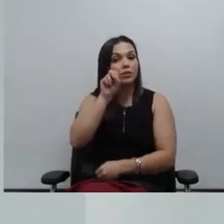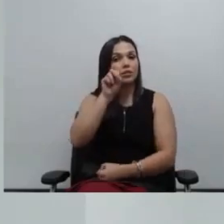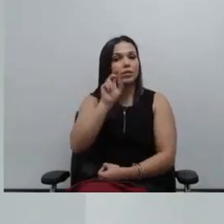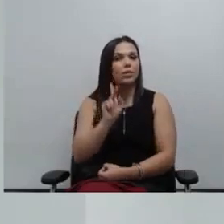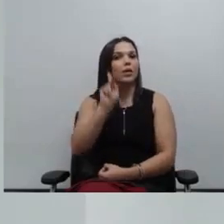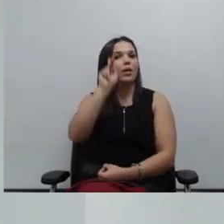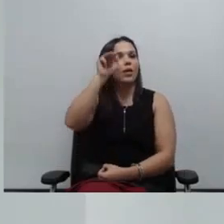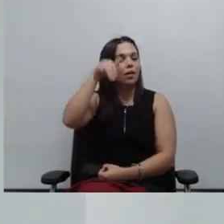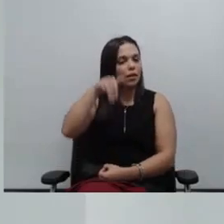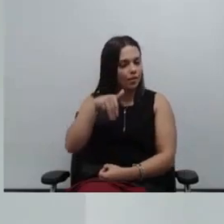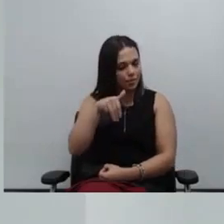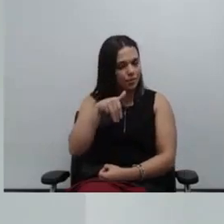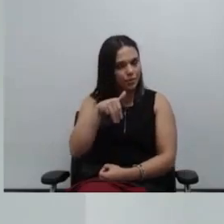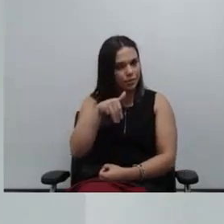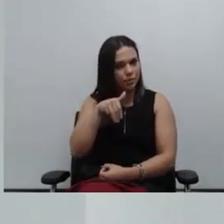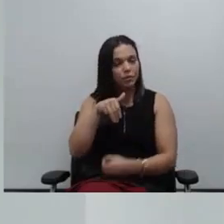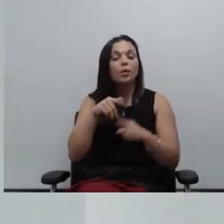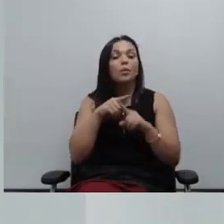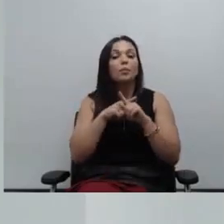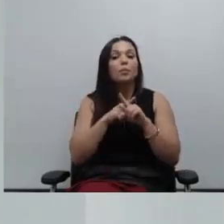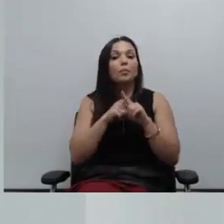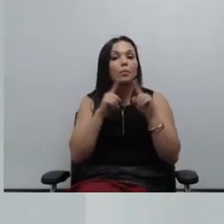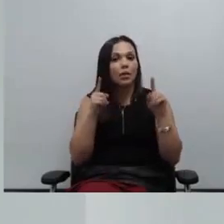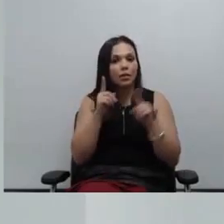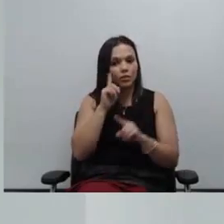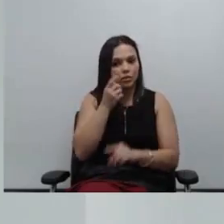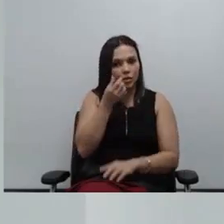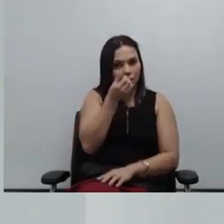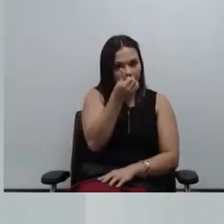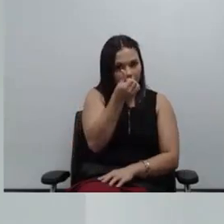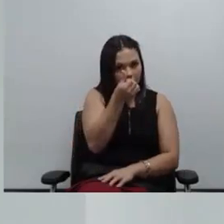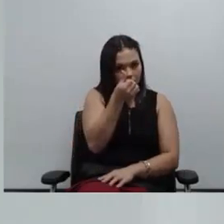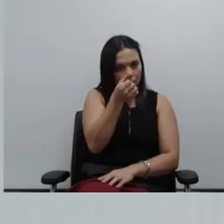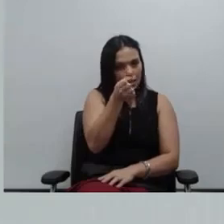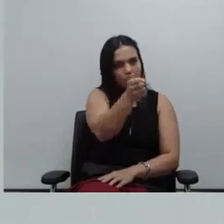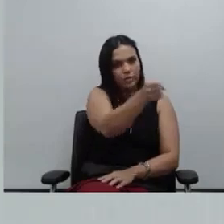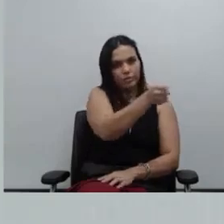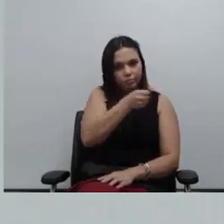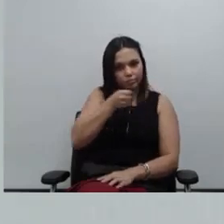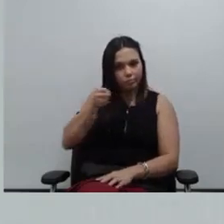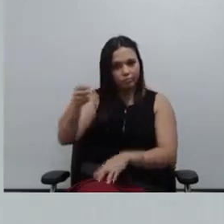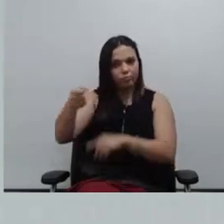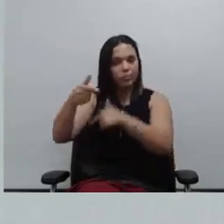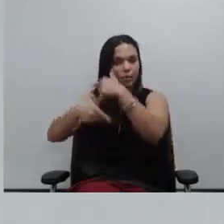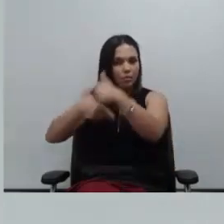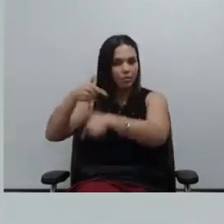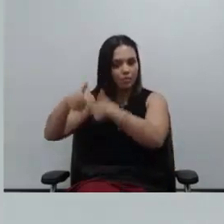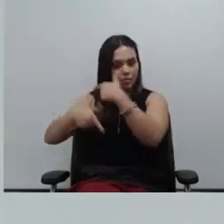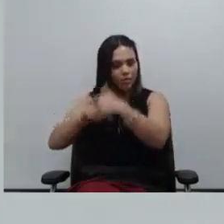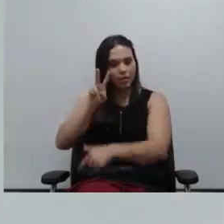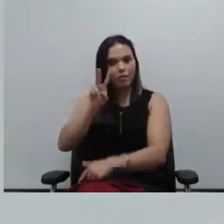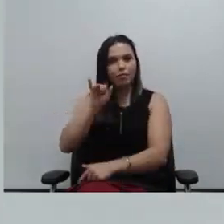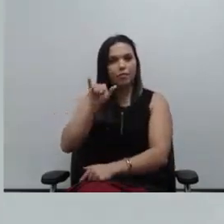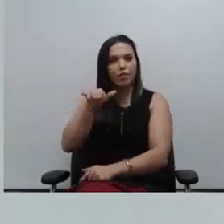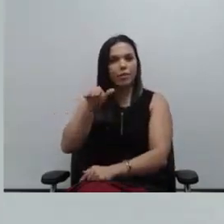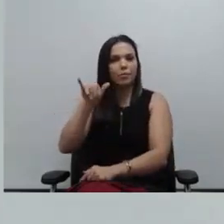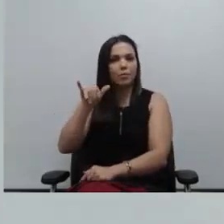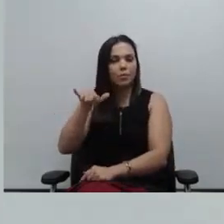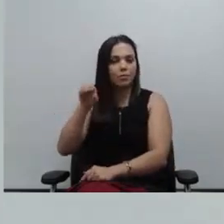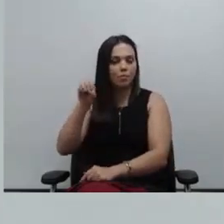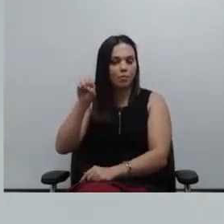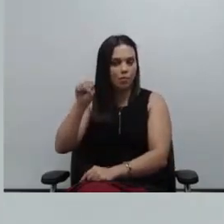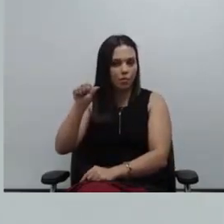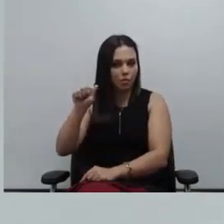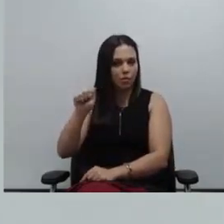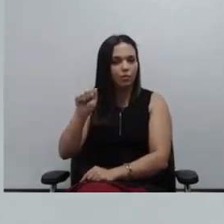E como ela foi movida a partir do dia 6, né, que Vossa Excelência se referiu, né? Então, eu sei que Vossas Excelências estão